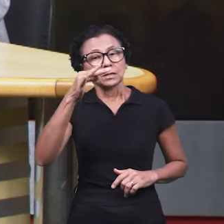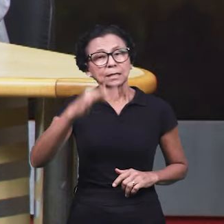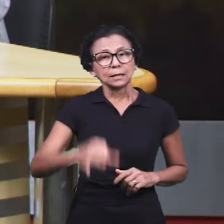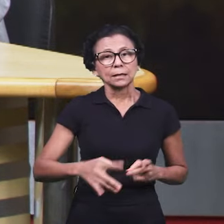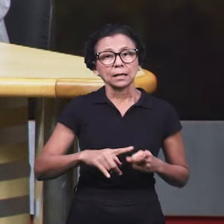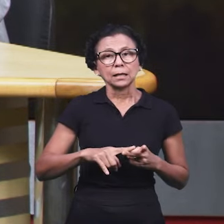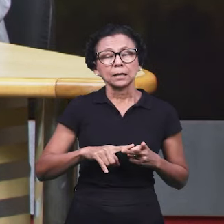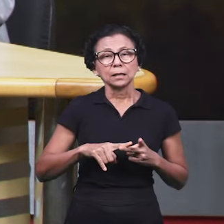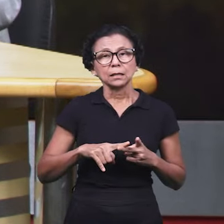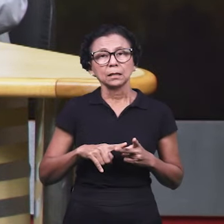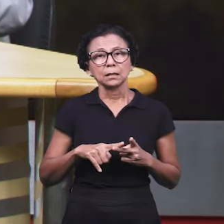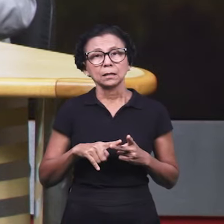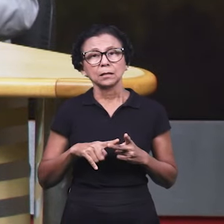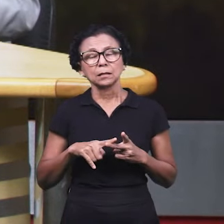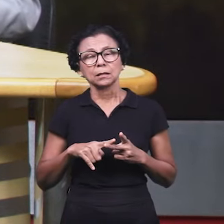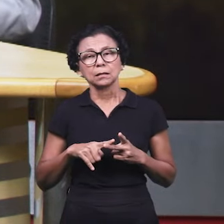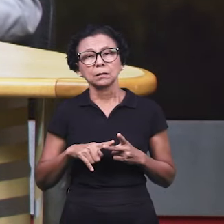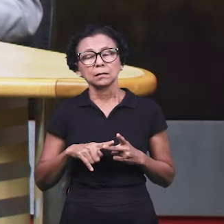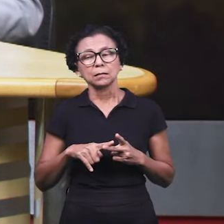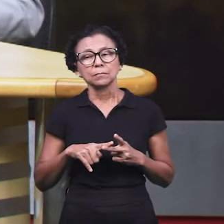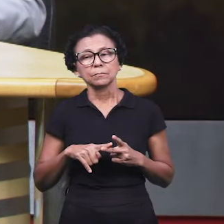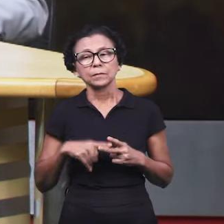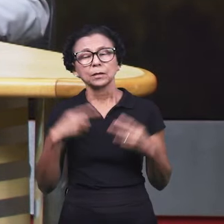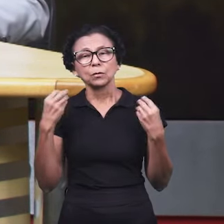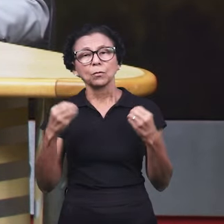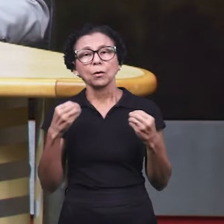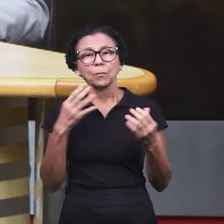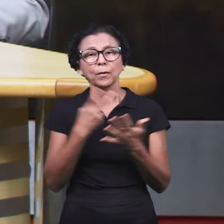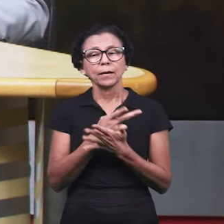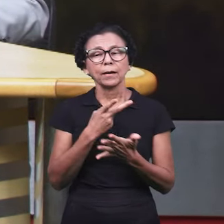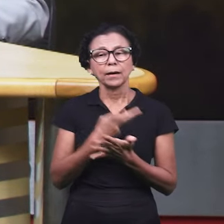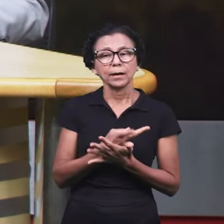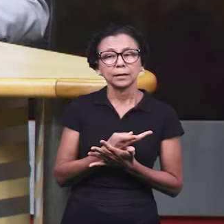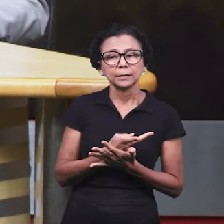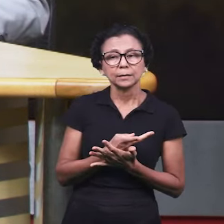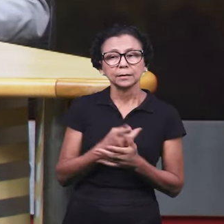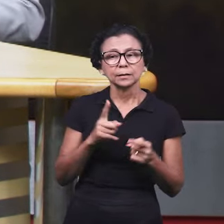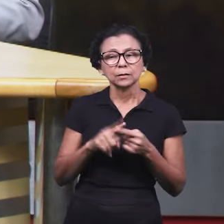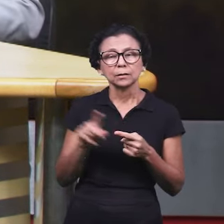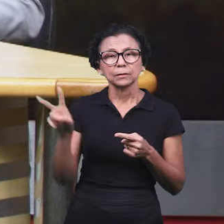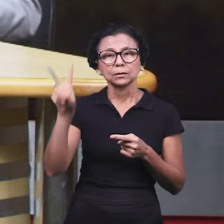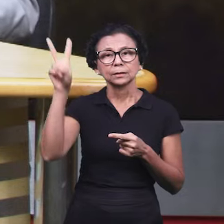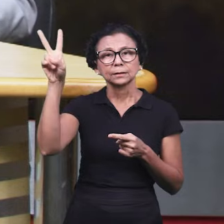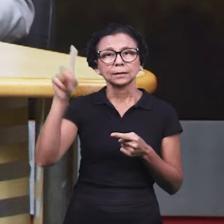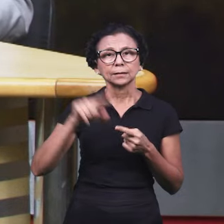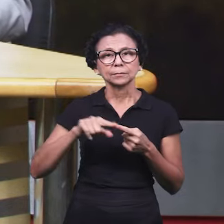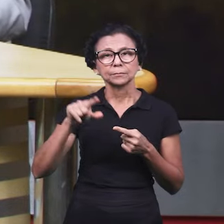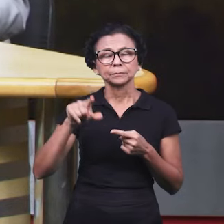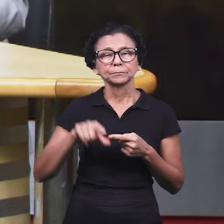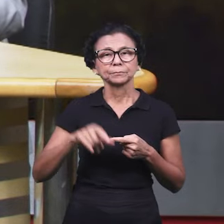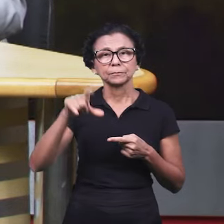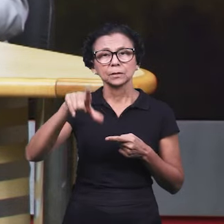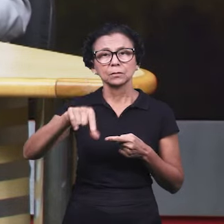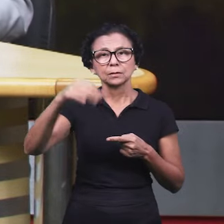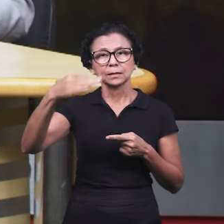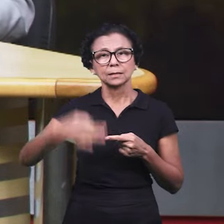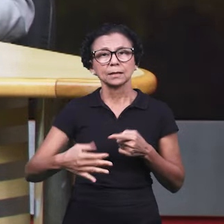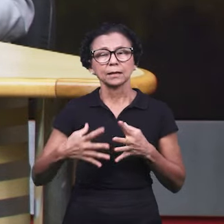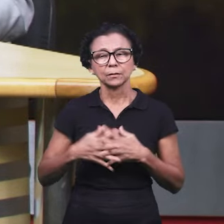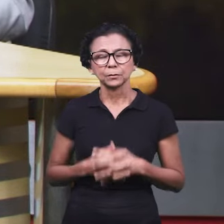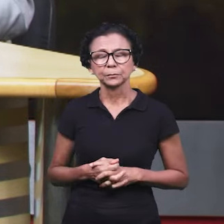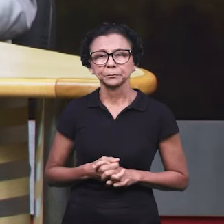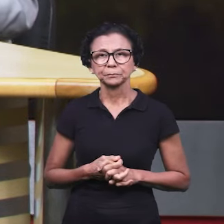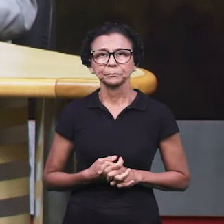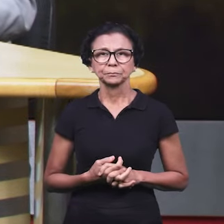errei para eu valorizar os acertos e evitar os erros muito bem essa máquina existe não não